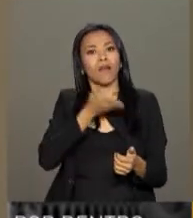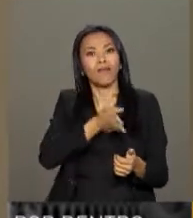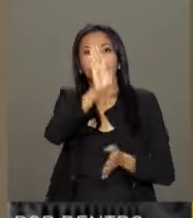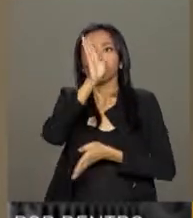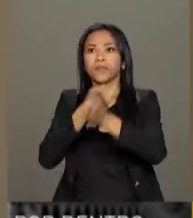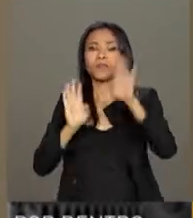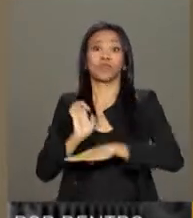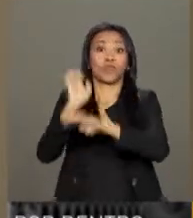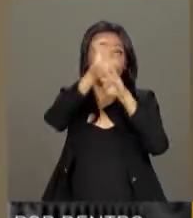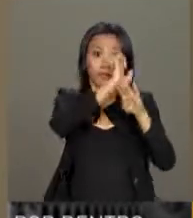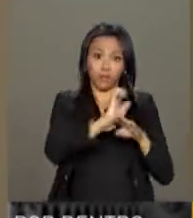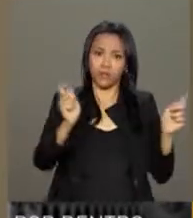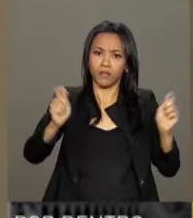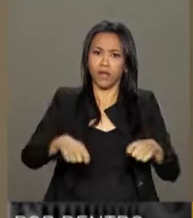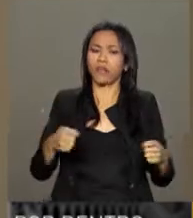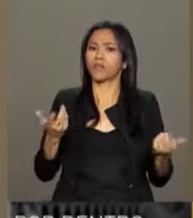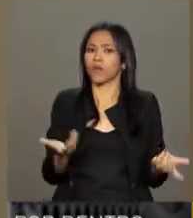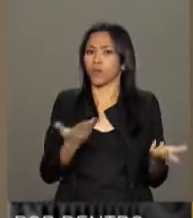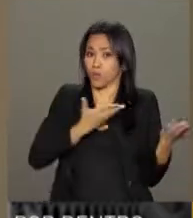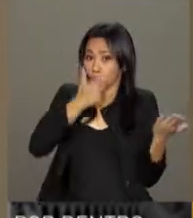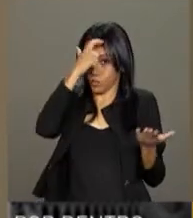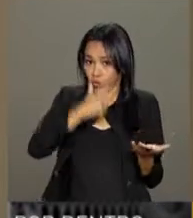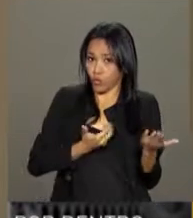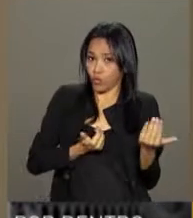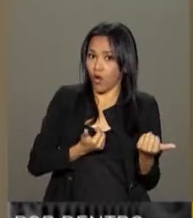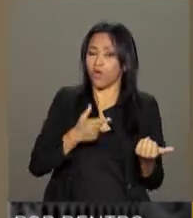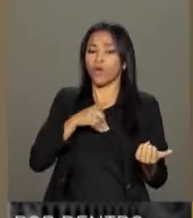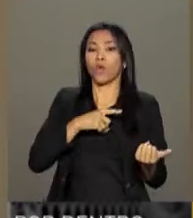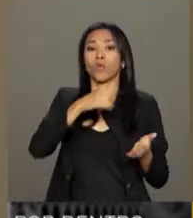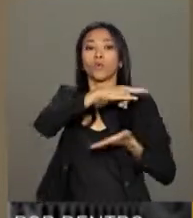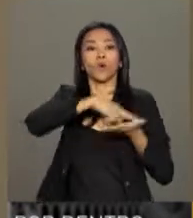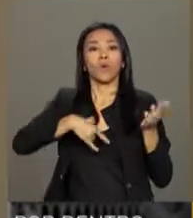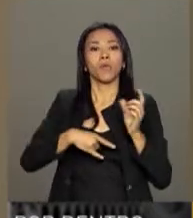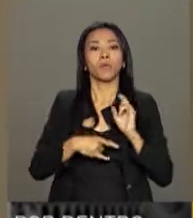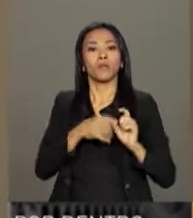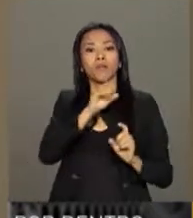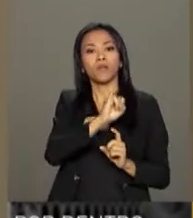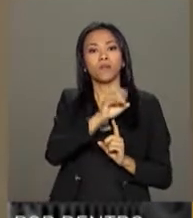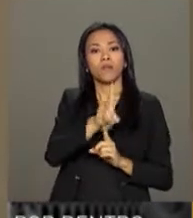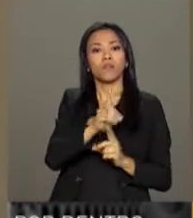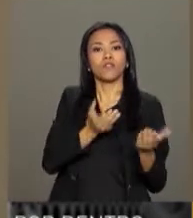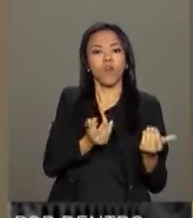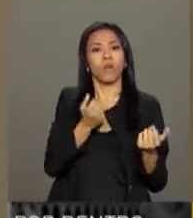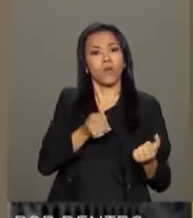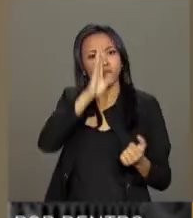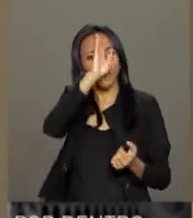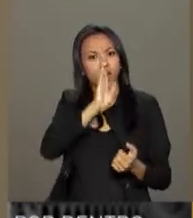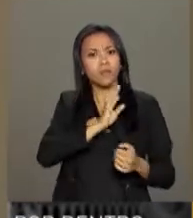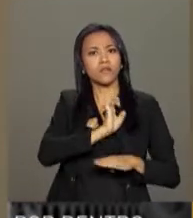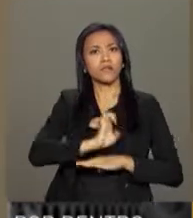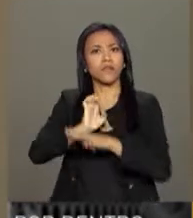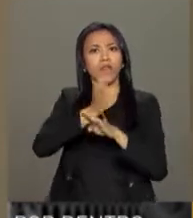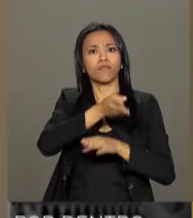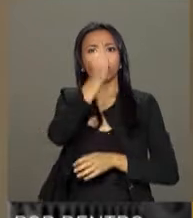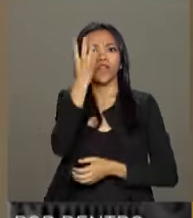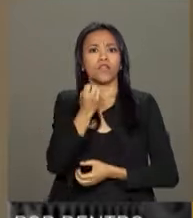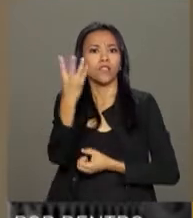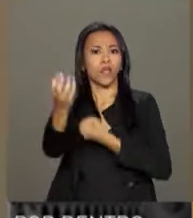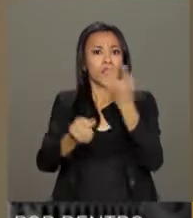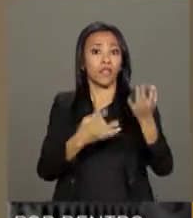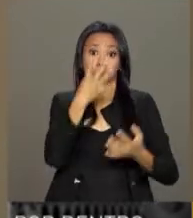seja os jovens com a sua identidade jovem poderão viajar de um estado para o outro de graça ele tem quatro passagens